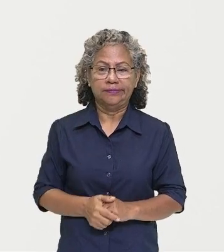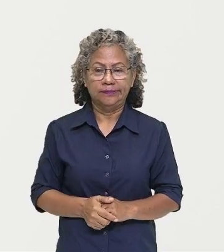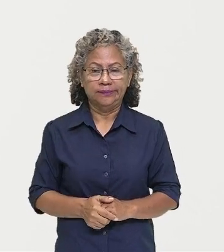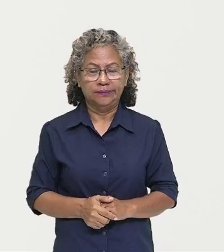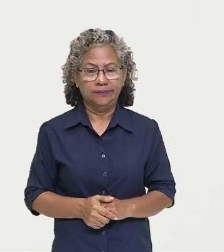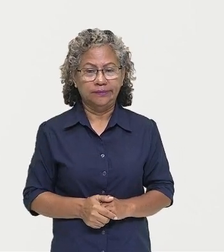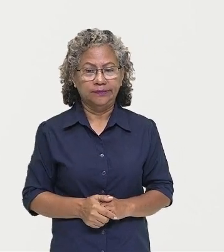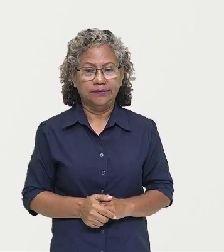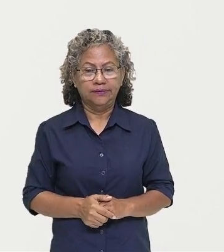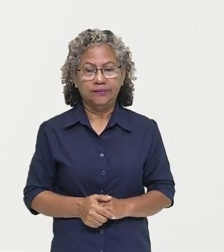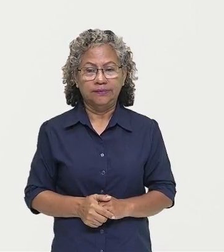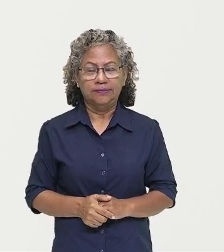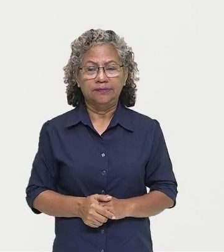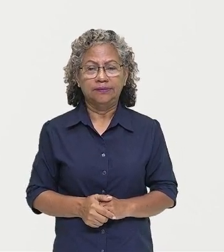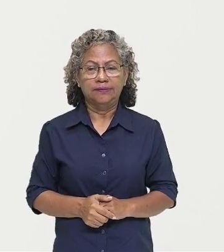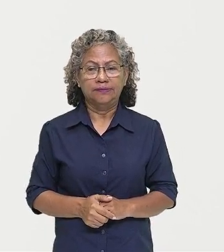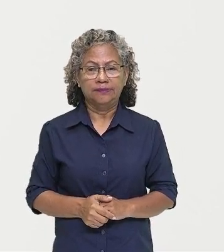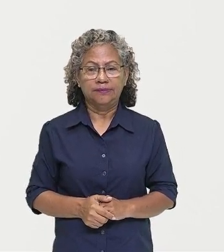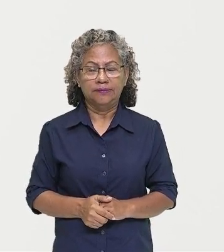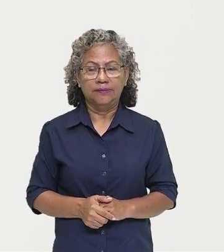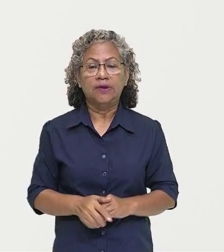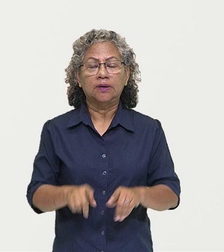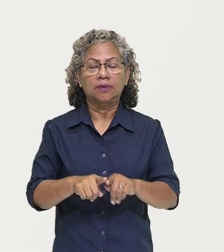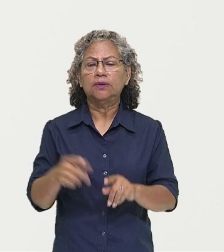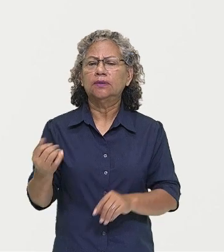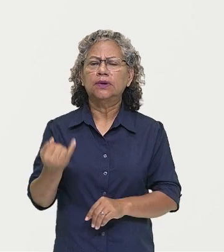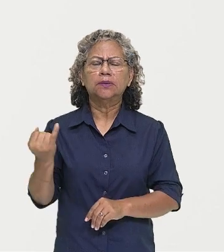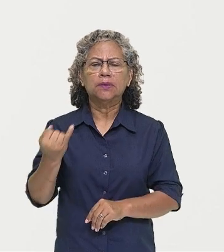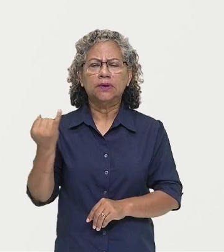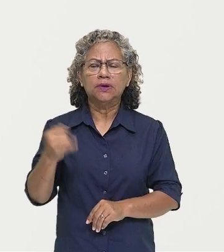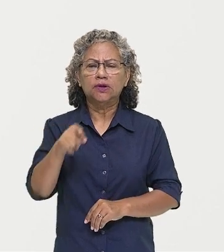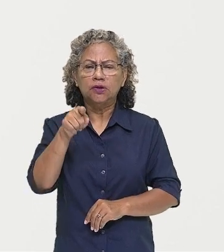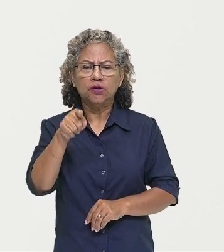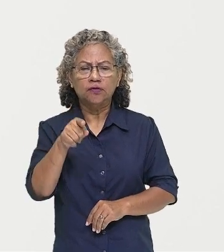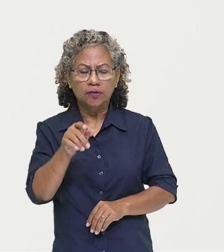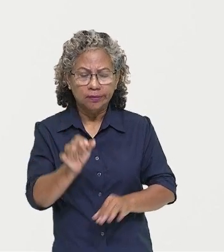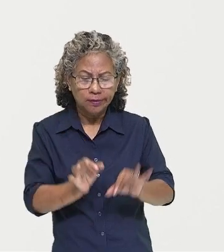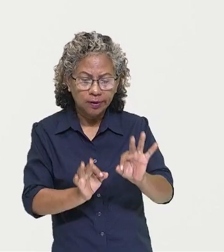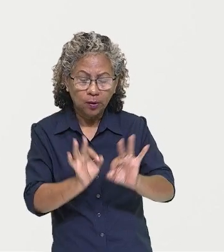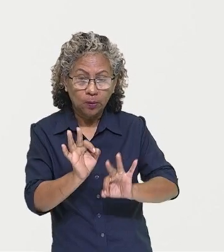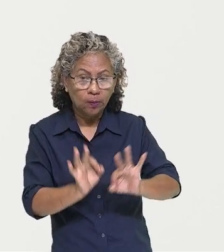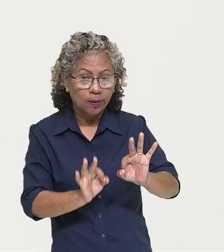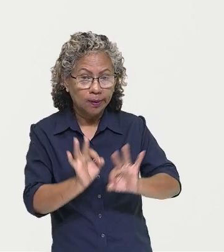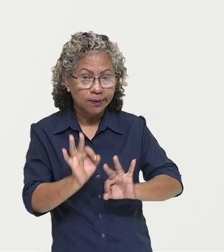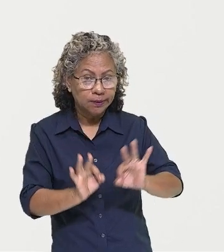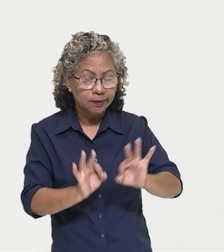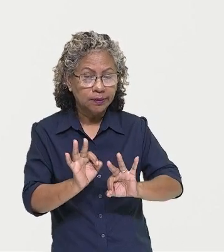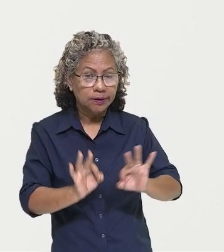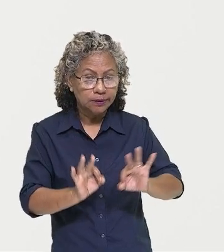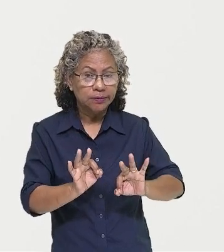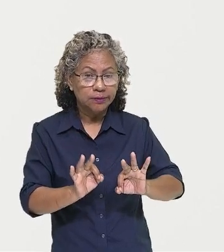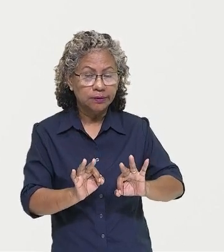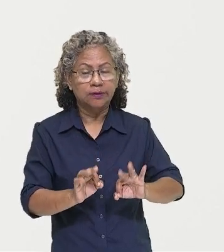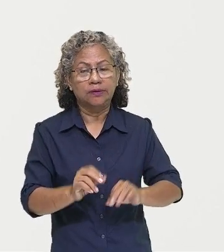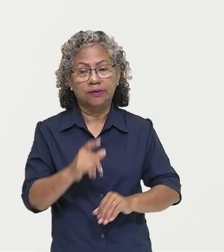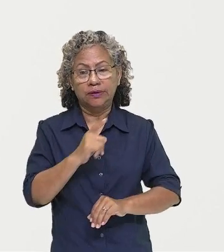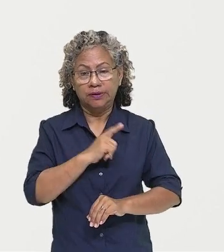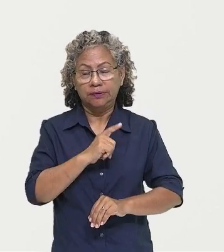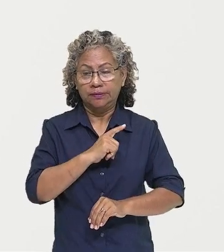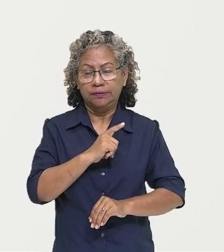F. Então, o importante aqui é que você perceba que eu tenho aí essas 3